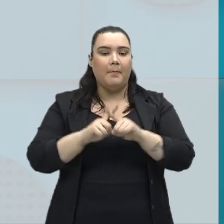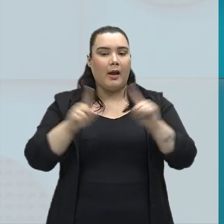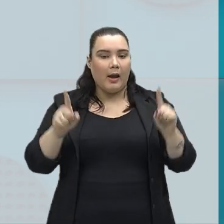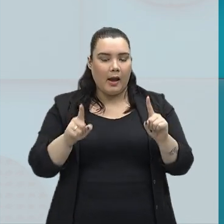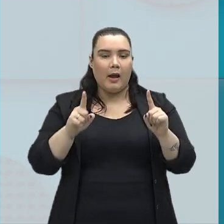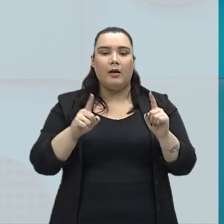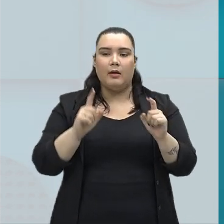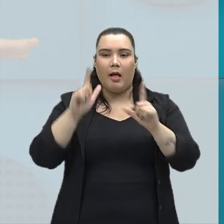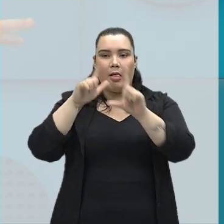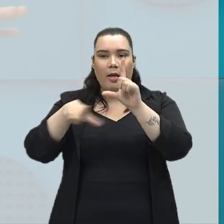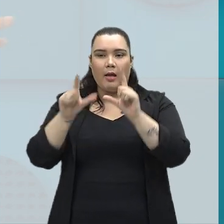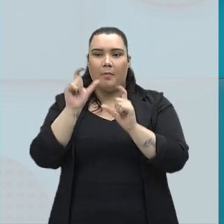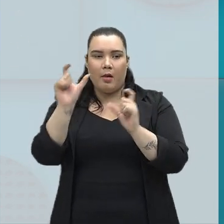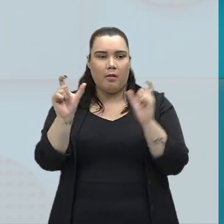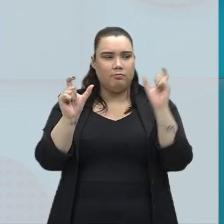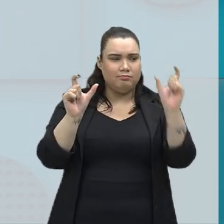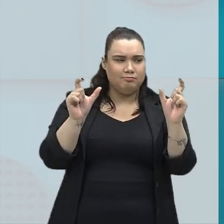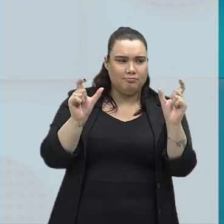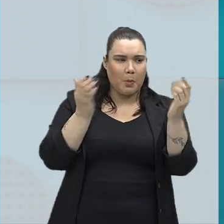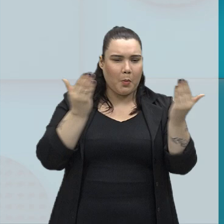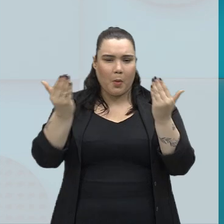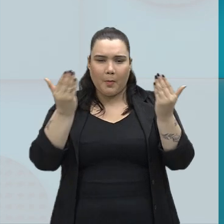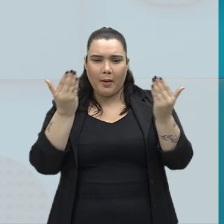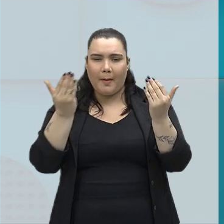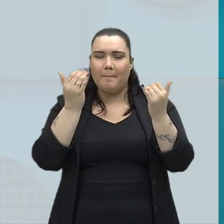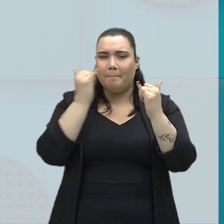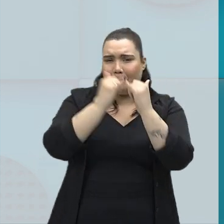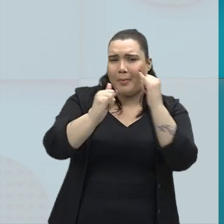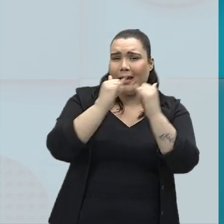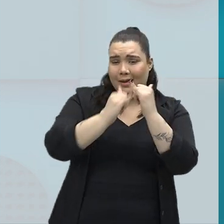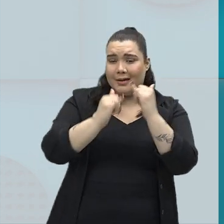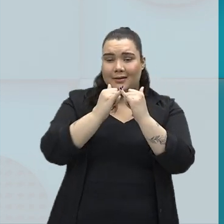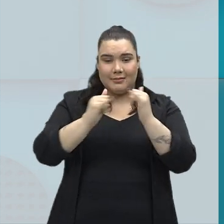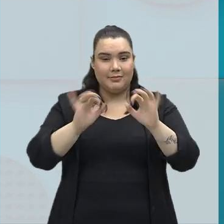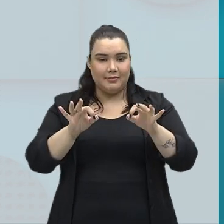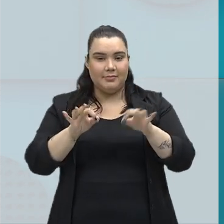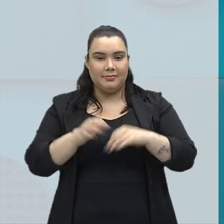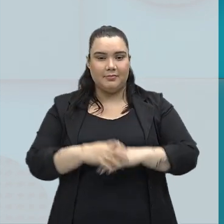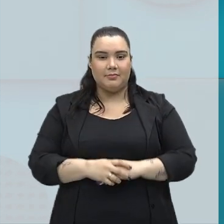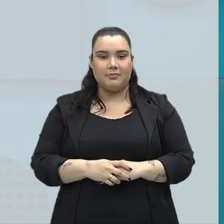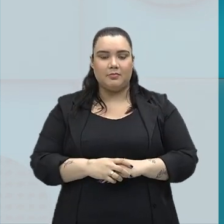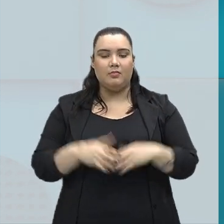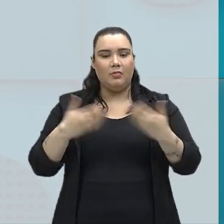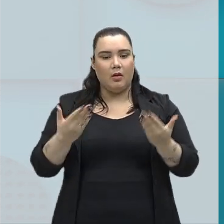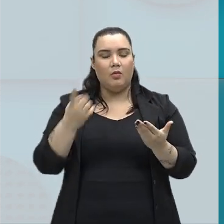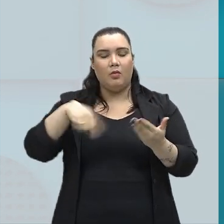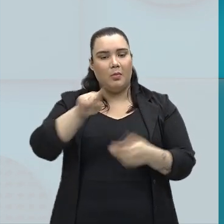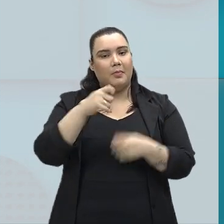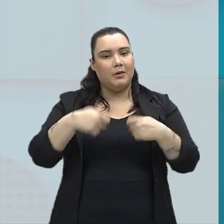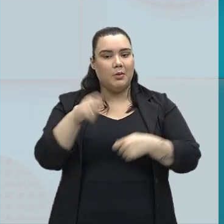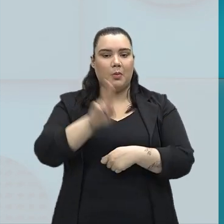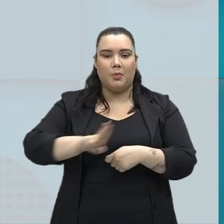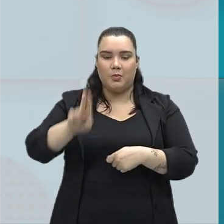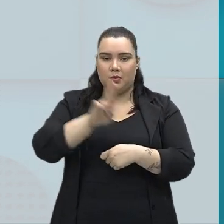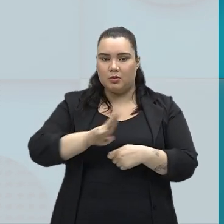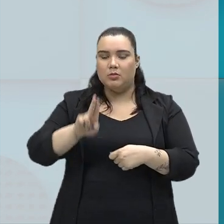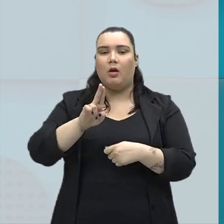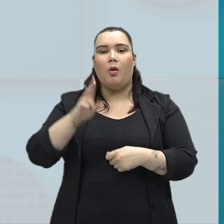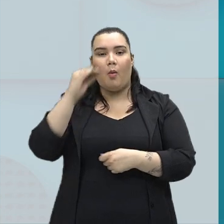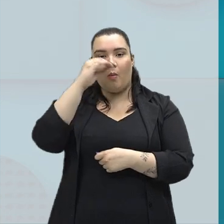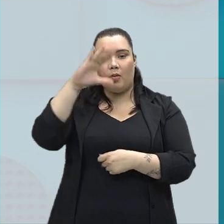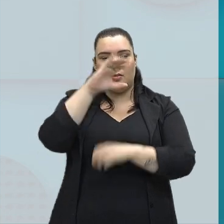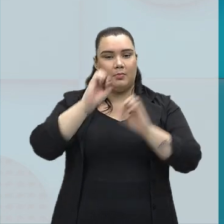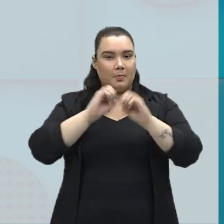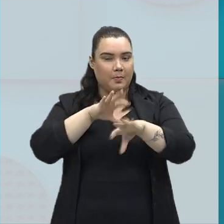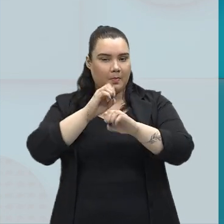Mas a escrita, a gente olha para aquela palavra e consegue identificar, tá bom? Então, façam uso de todo o conhecimento